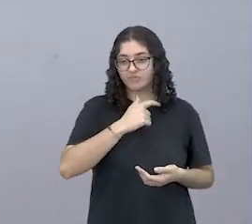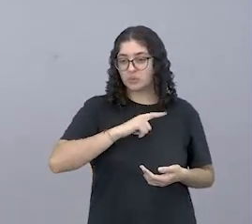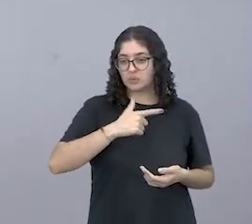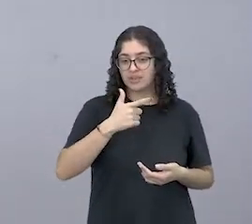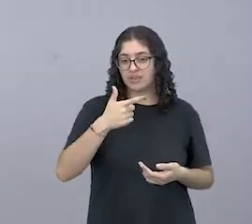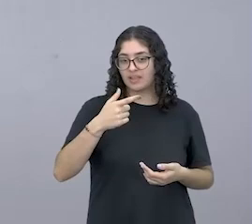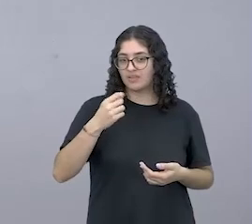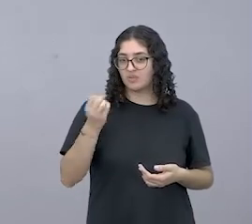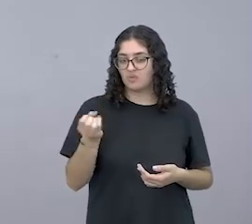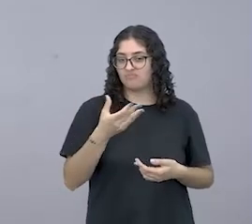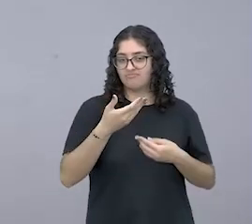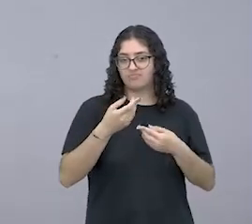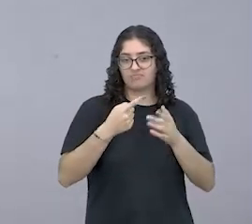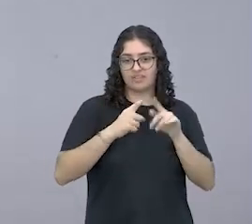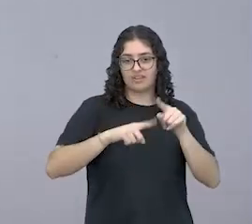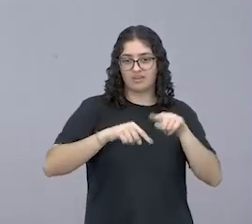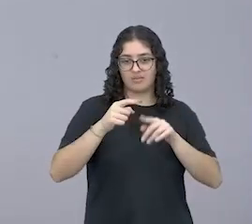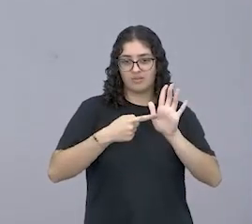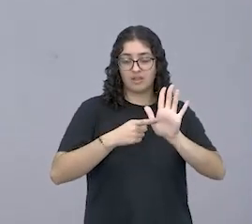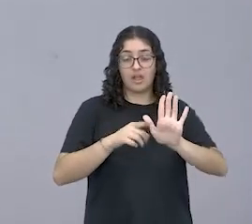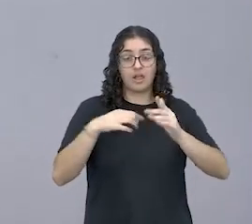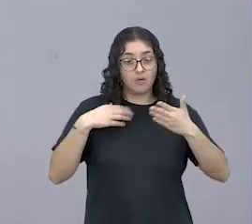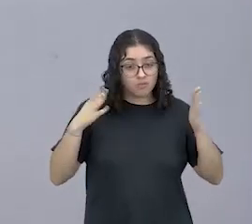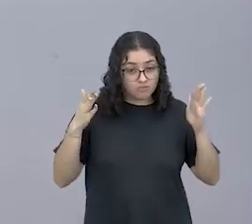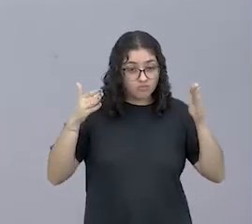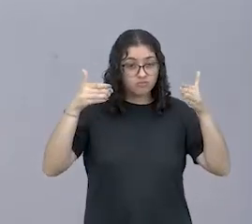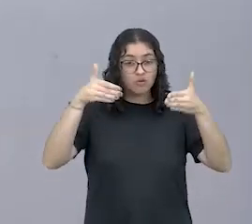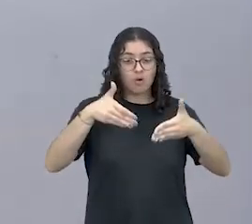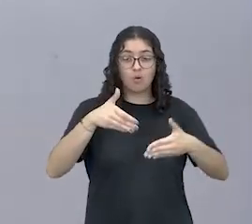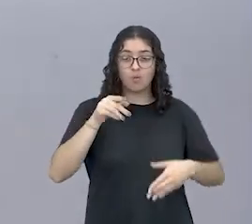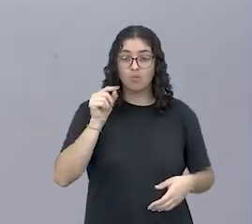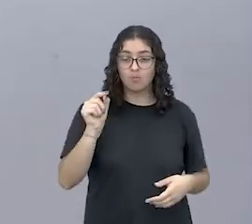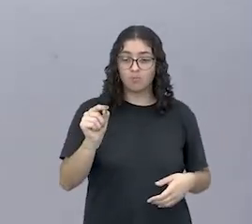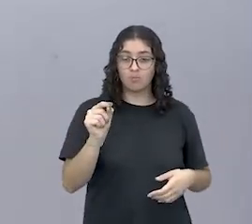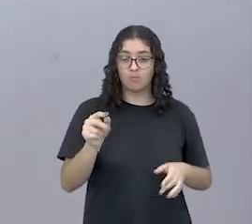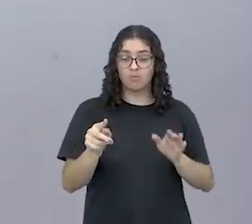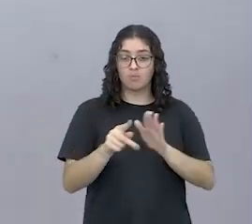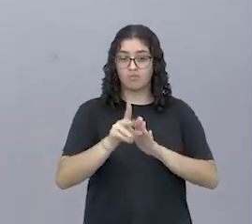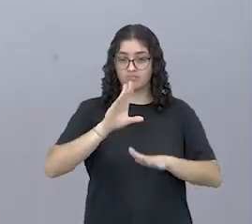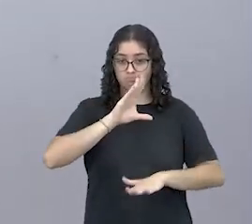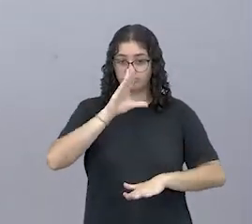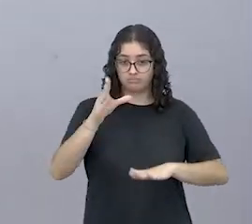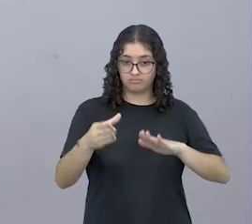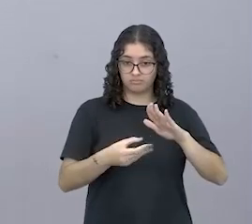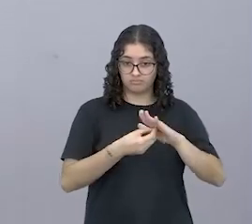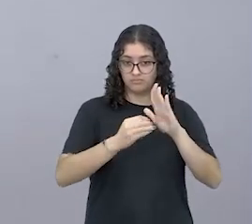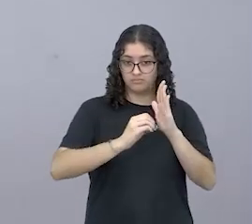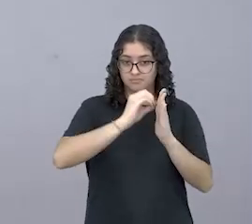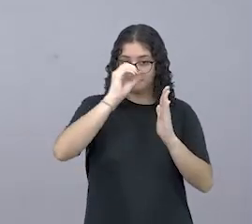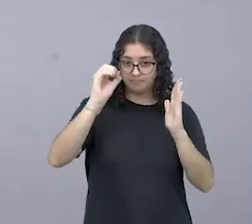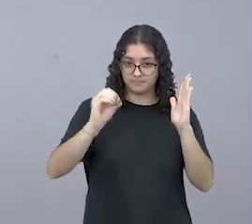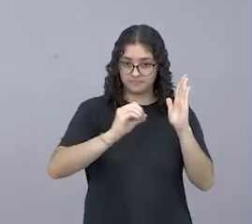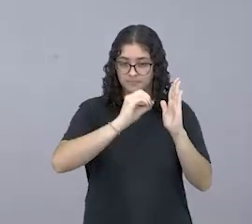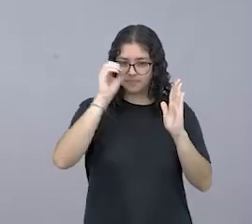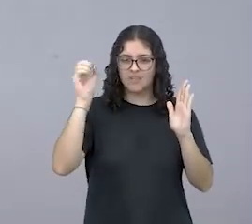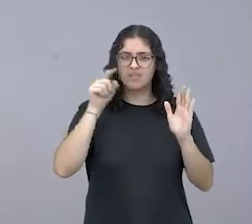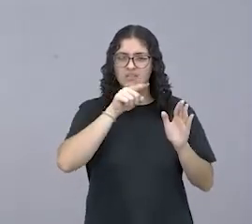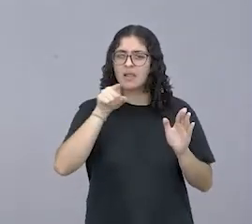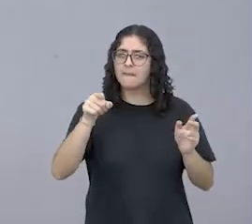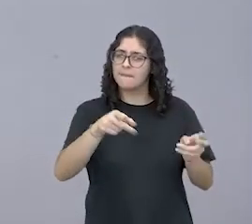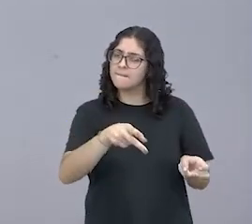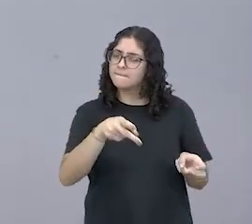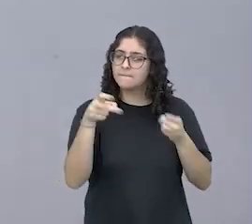nenhuma novidade para vocês. E é por isso que eu quis tocar também nessa questão, né, do repositório do Centro de Mídias, para vocês perceberem